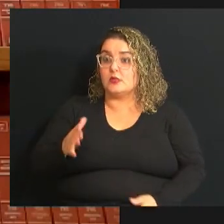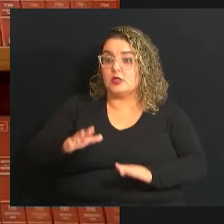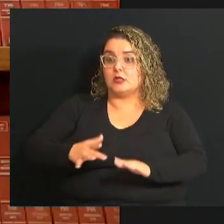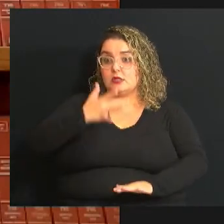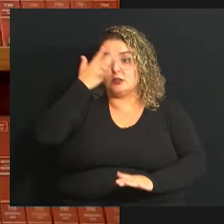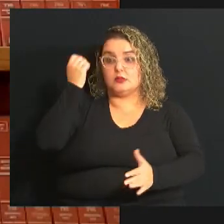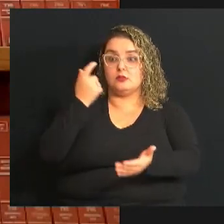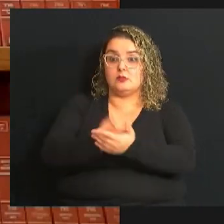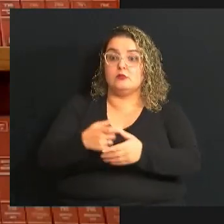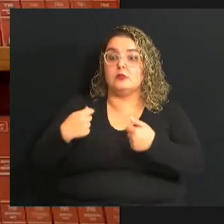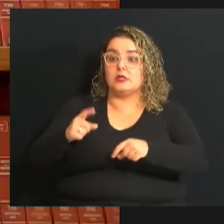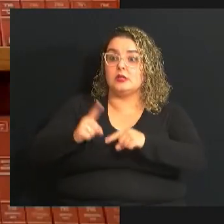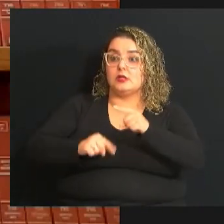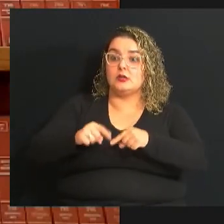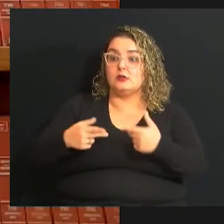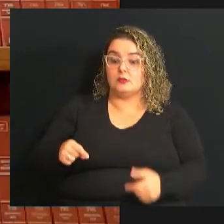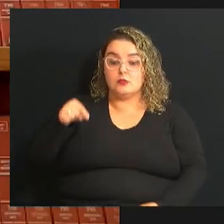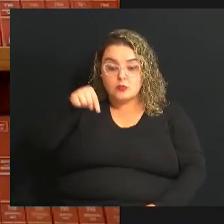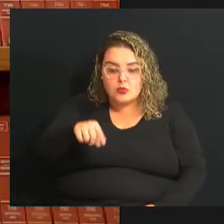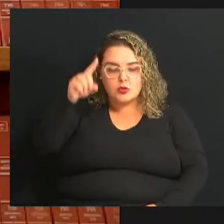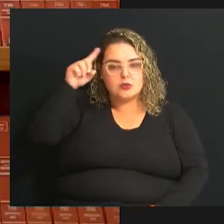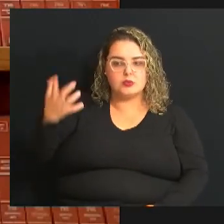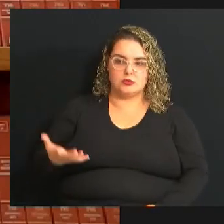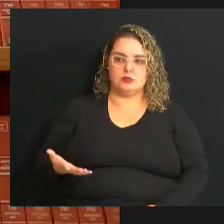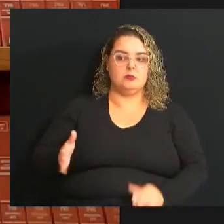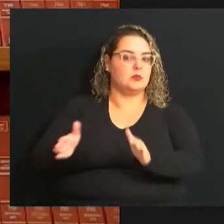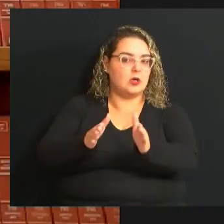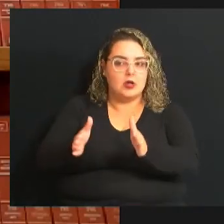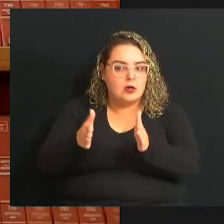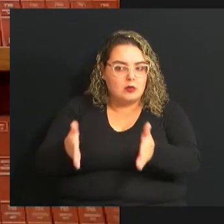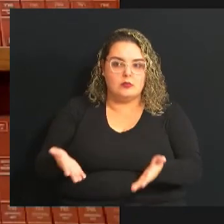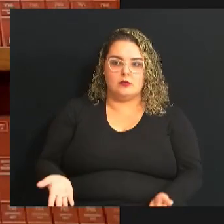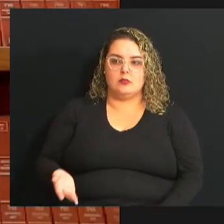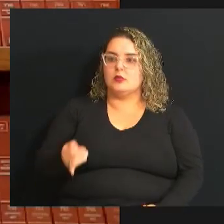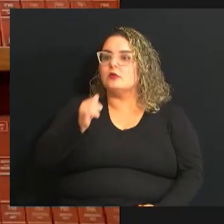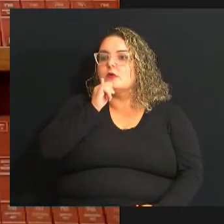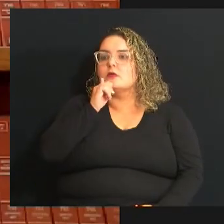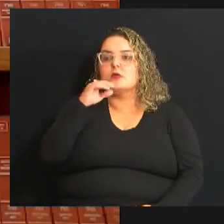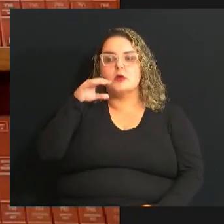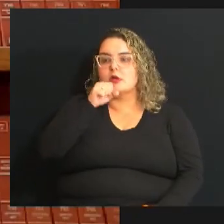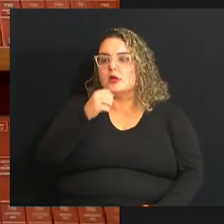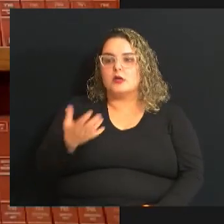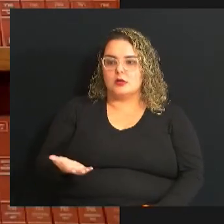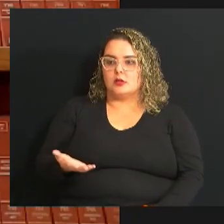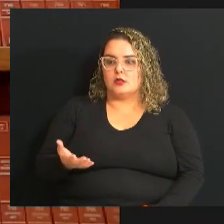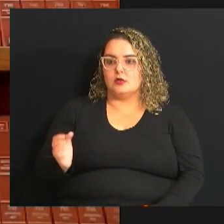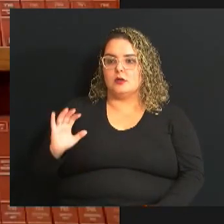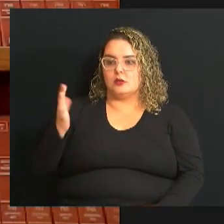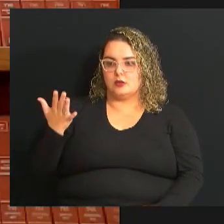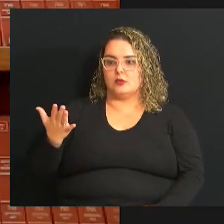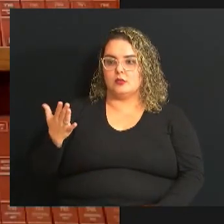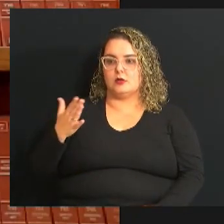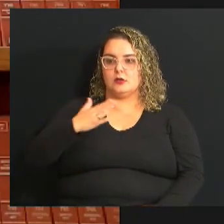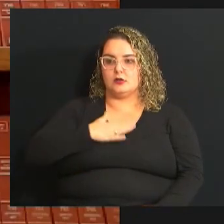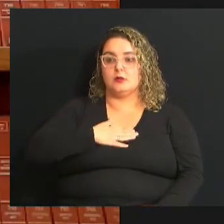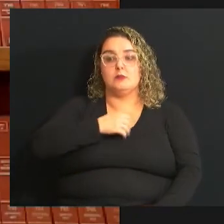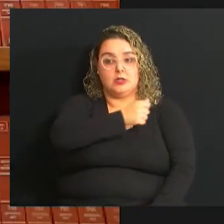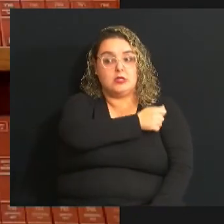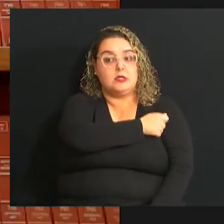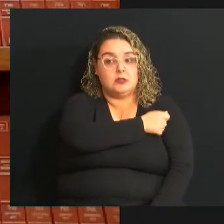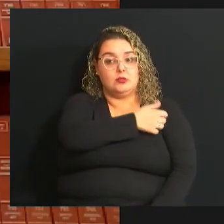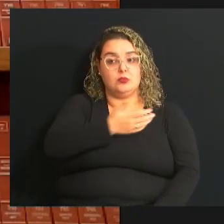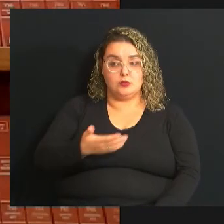sexta-feira acontece aí aquele grande dia, Black Friday, todo mundo aí atrás de promoção. Para não ter dor de cabeça, a gente vai te dar algumas dicas, então